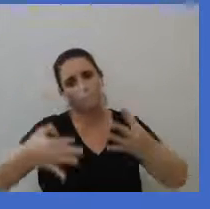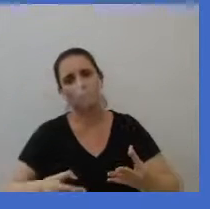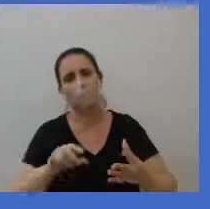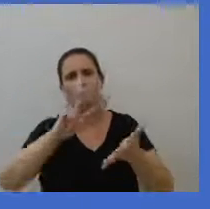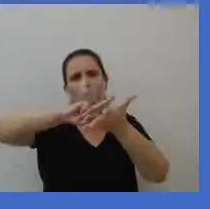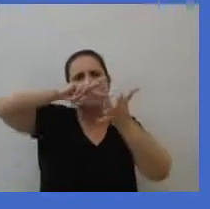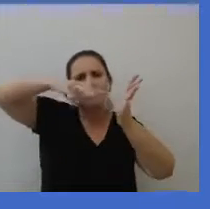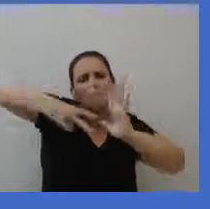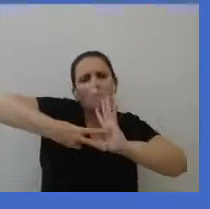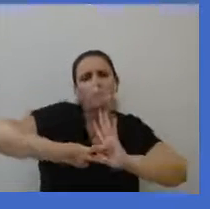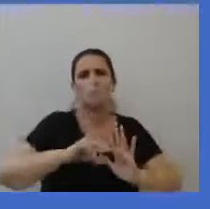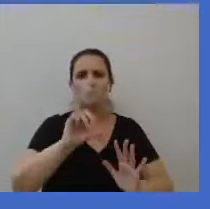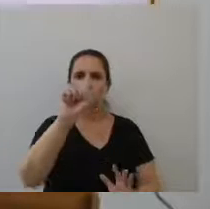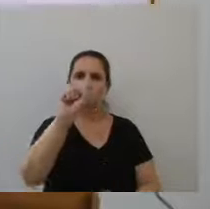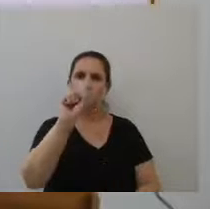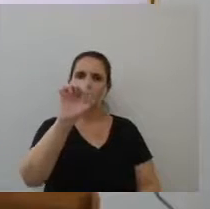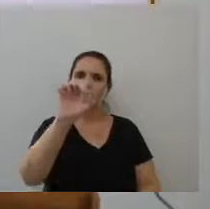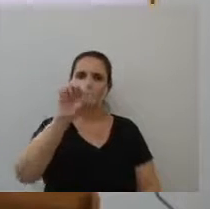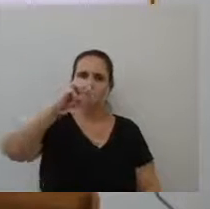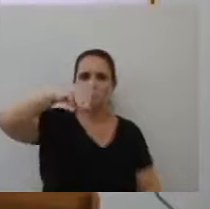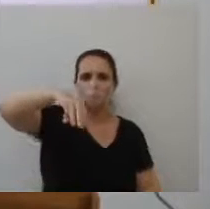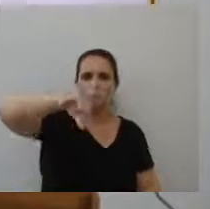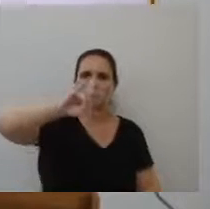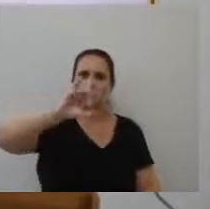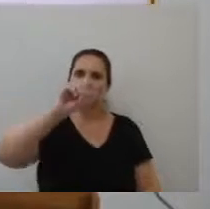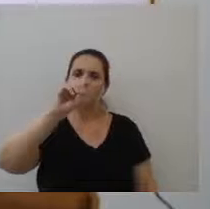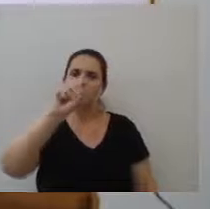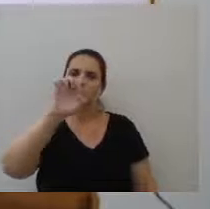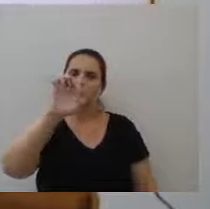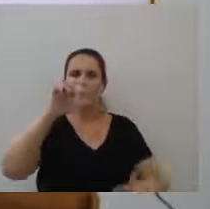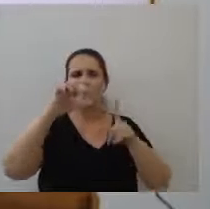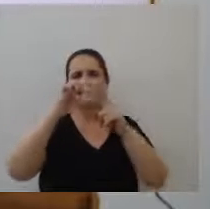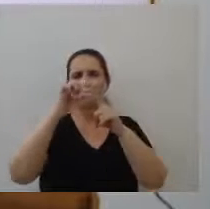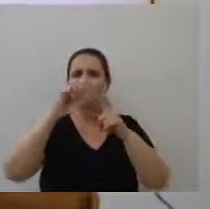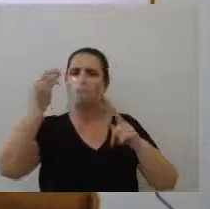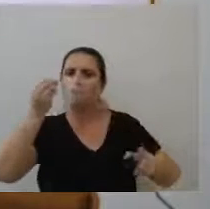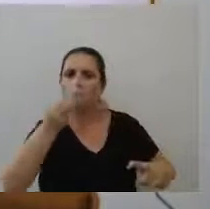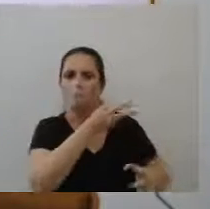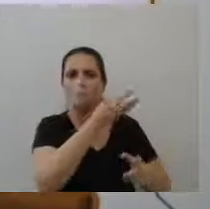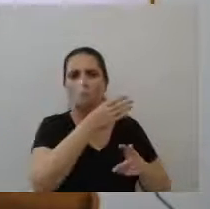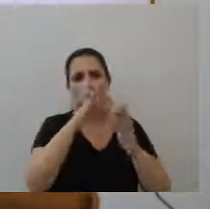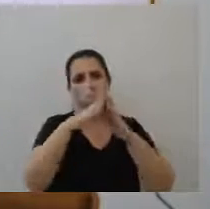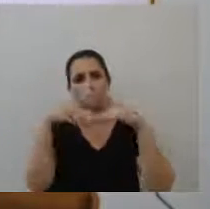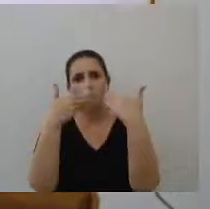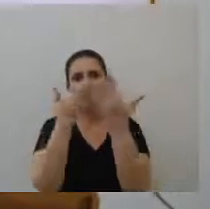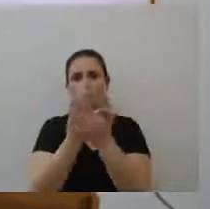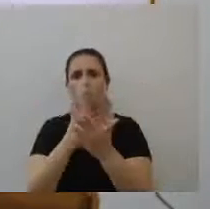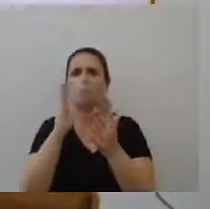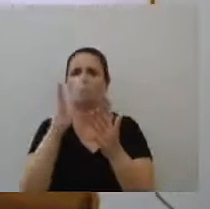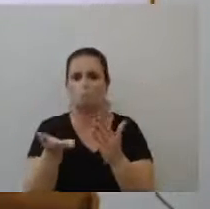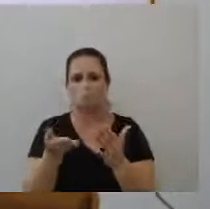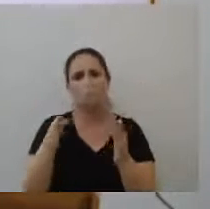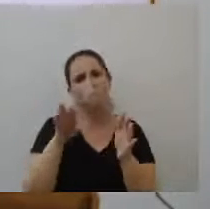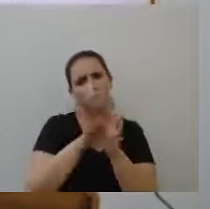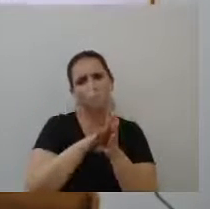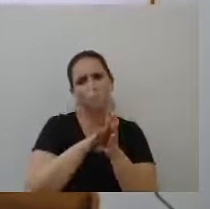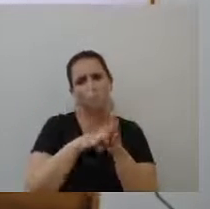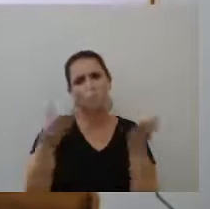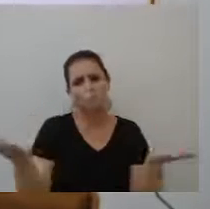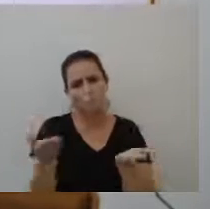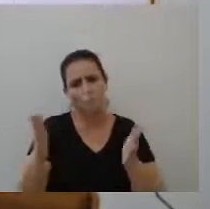uma caricatura. E toda caricatura é marcada pelos traços exagerados. Voltando aqui